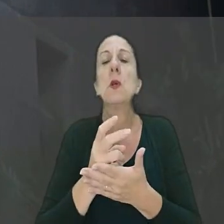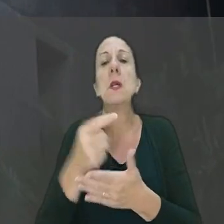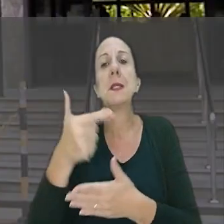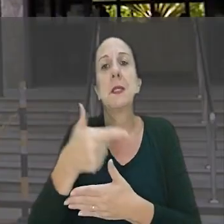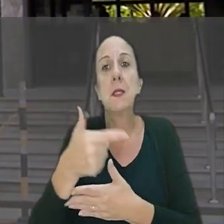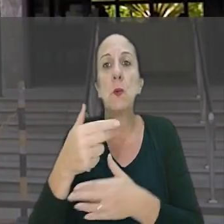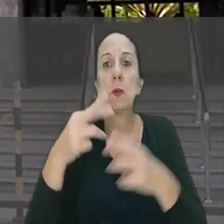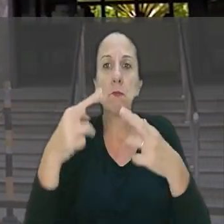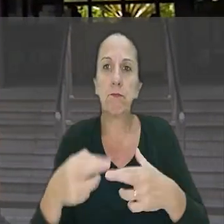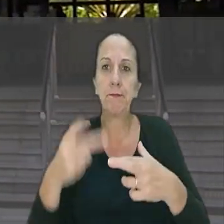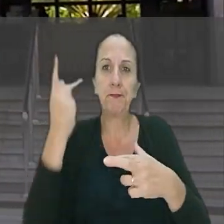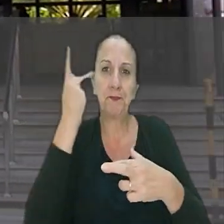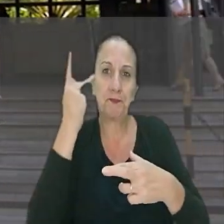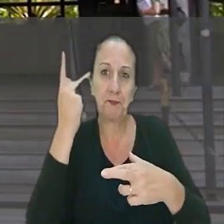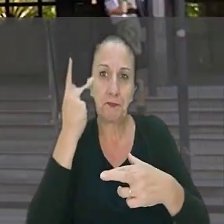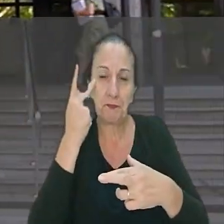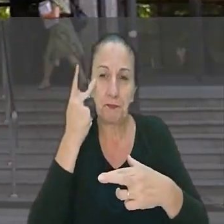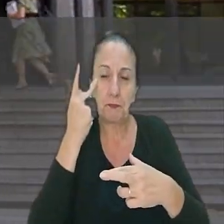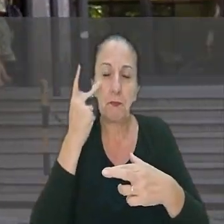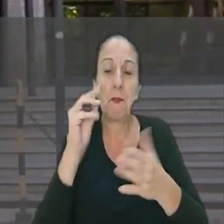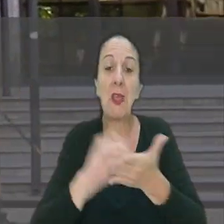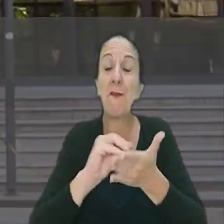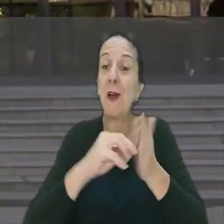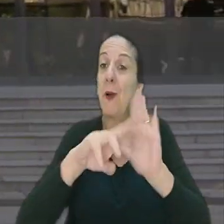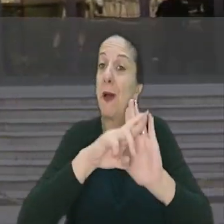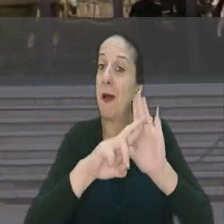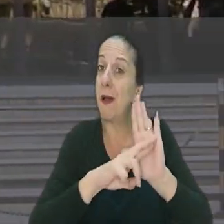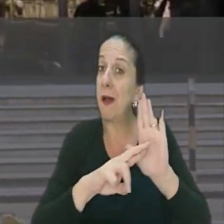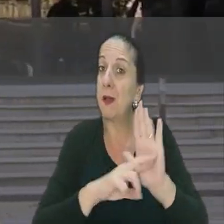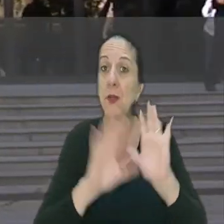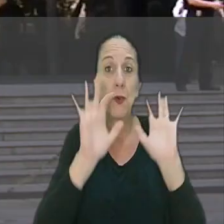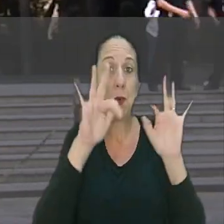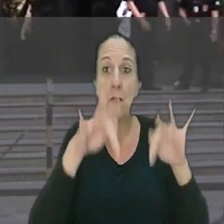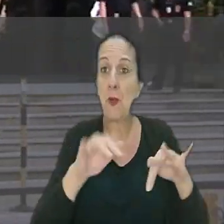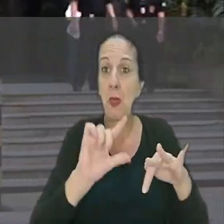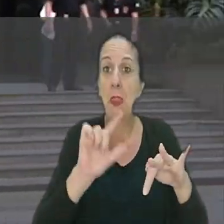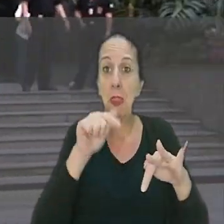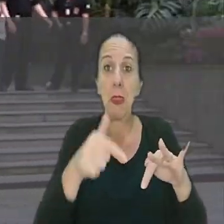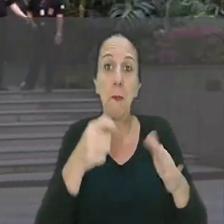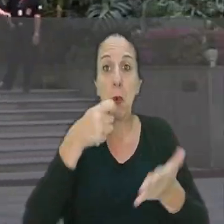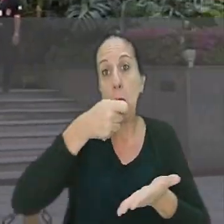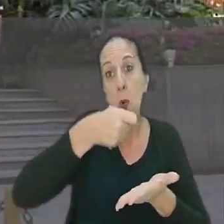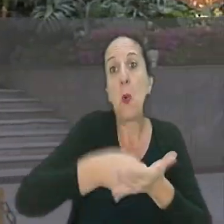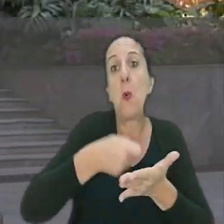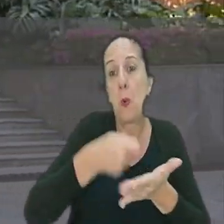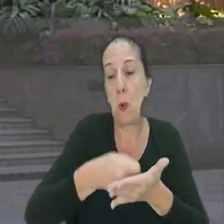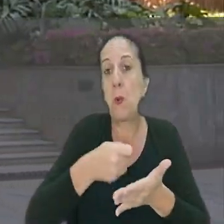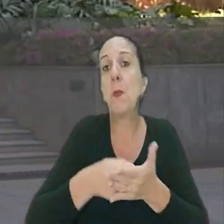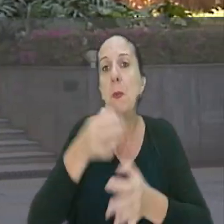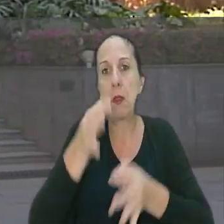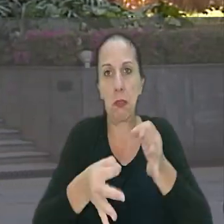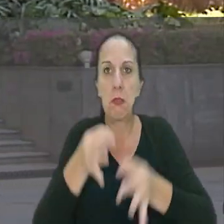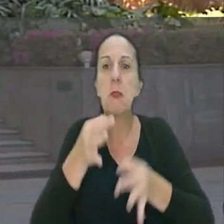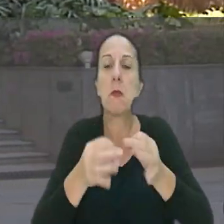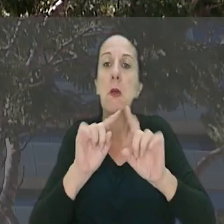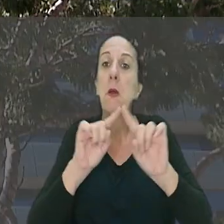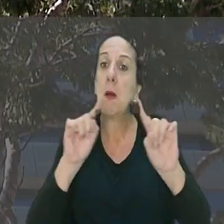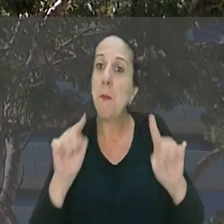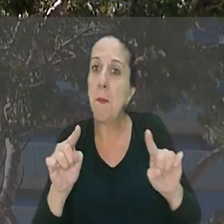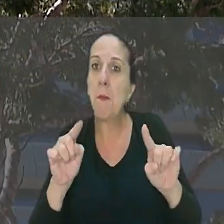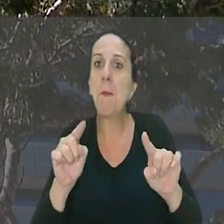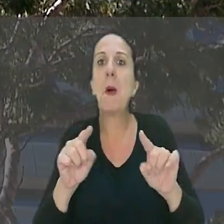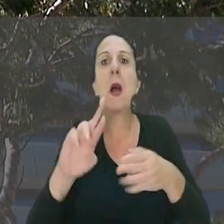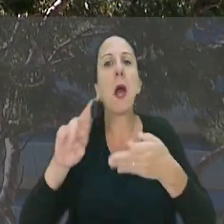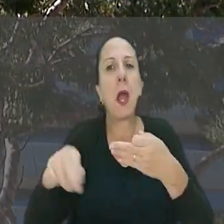Trabalho da 2ª Região em São Paulo considerou que as irregularidades haviam cessado após o cumprimento da ordem judicial, mas